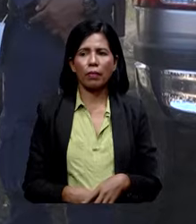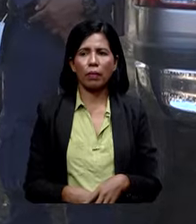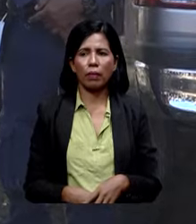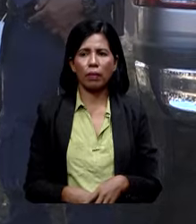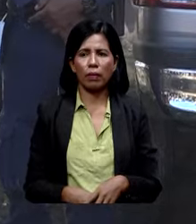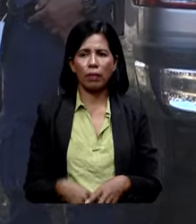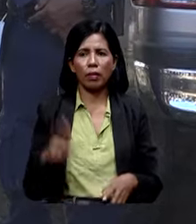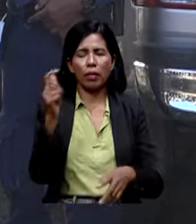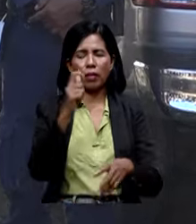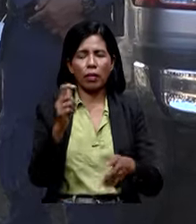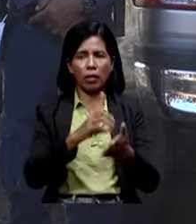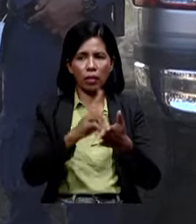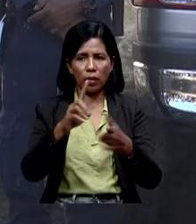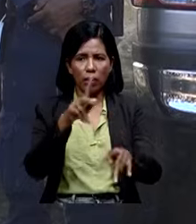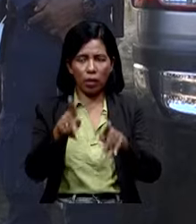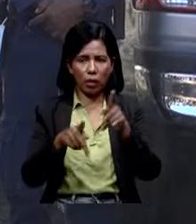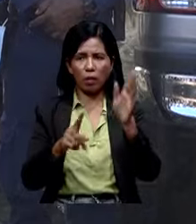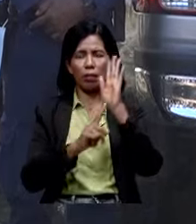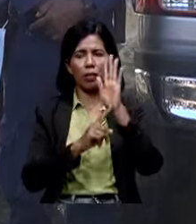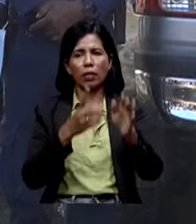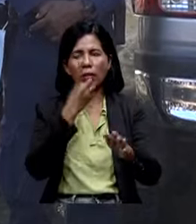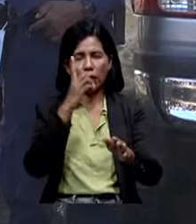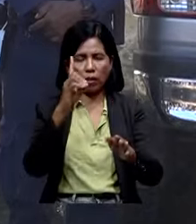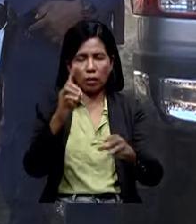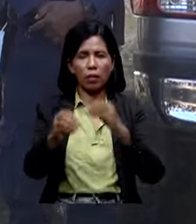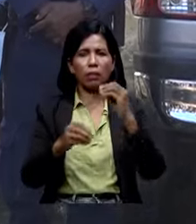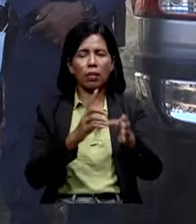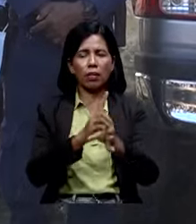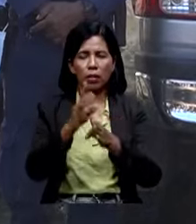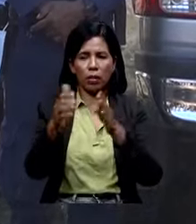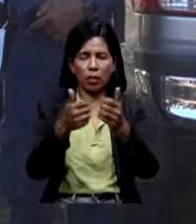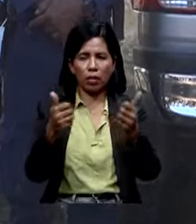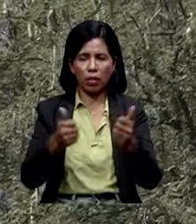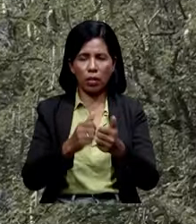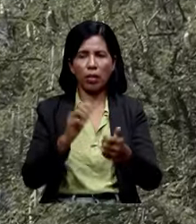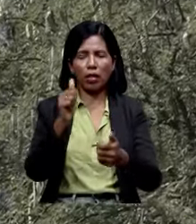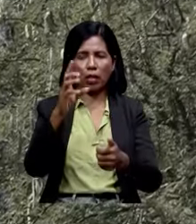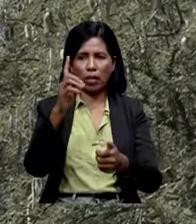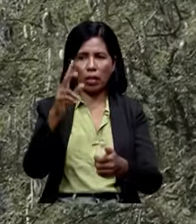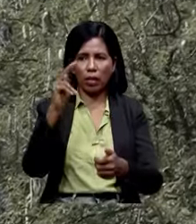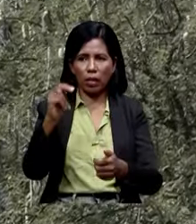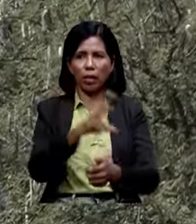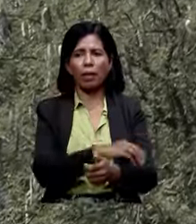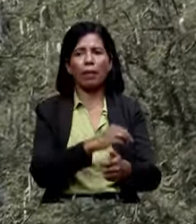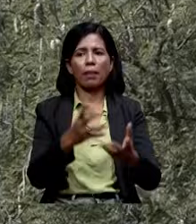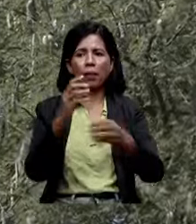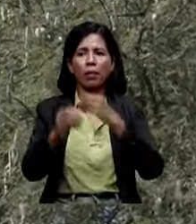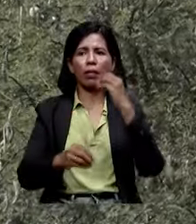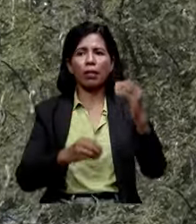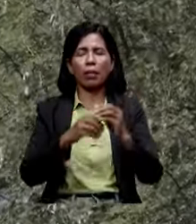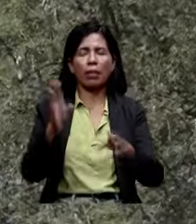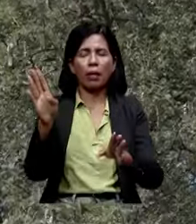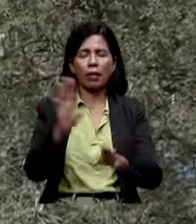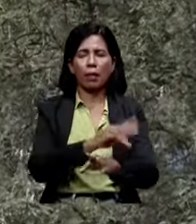E a terça semana, né, comunidade ratou declaração balumba diretor Agência de Desenvolvimento Nacional ADN, relaciona o